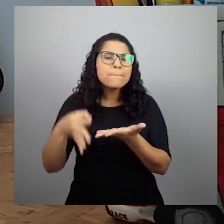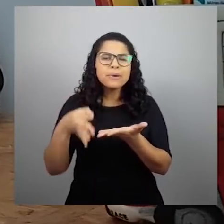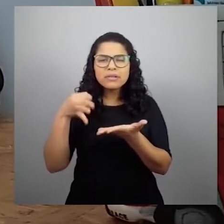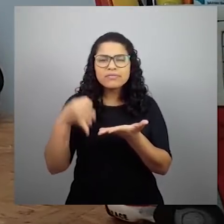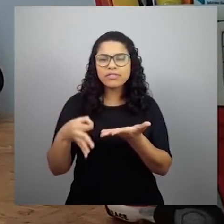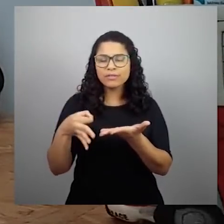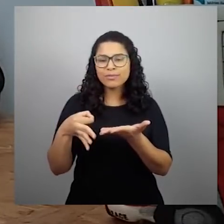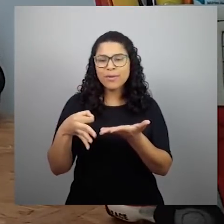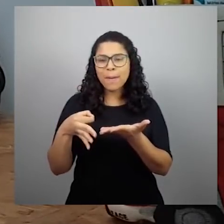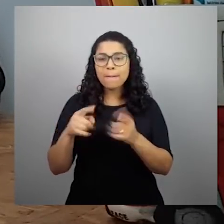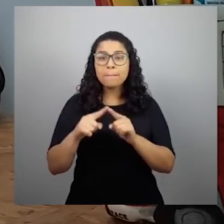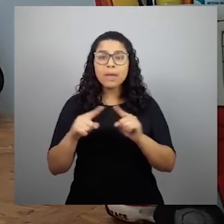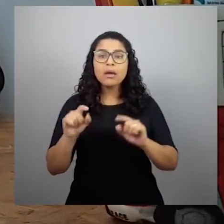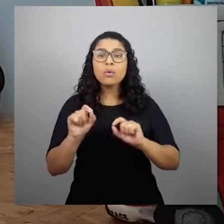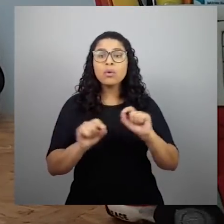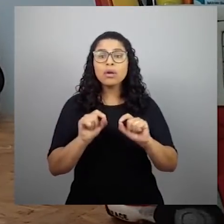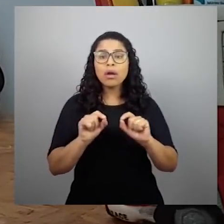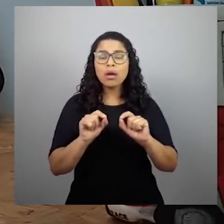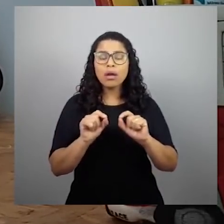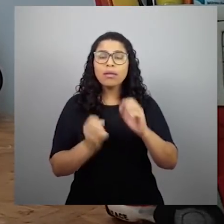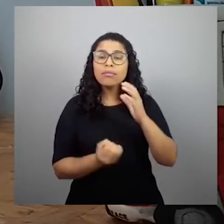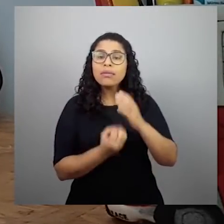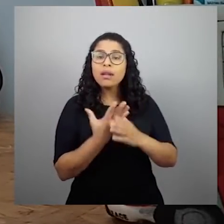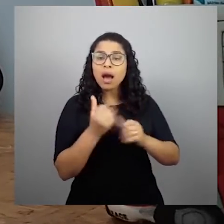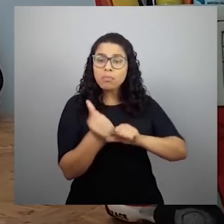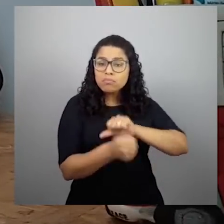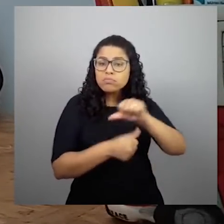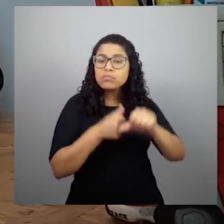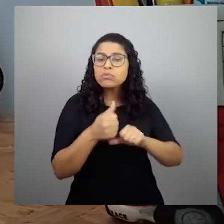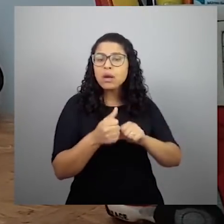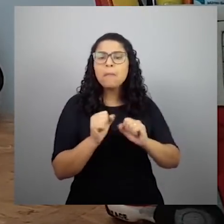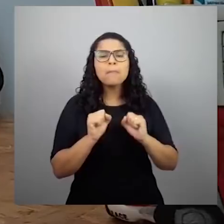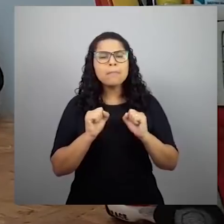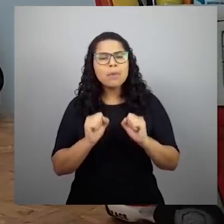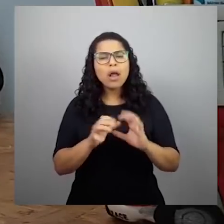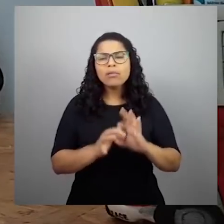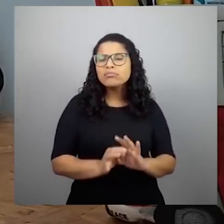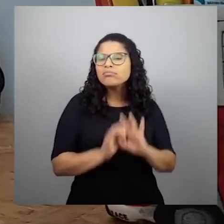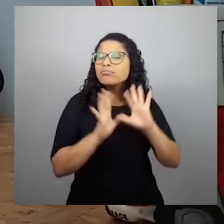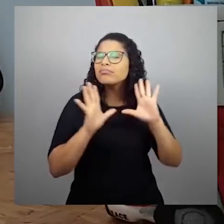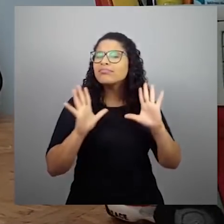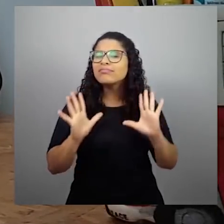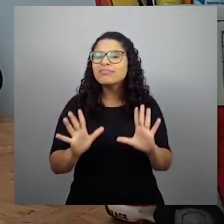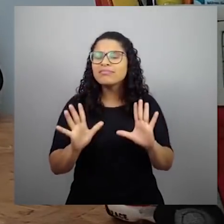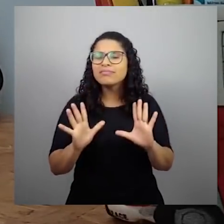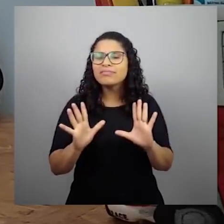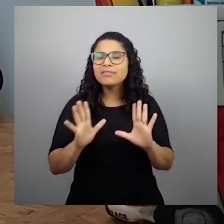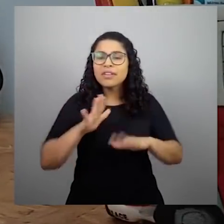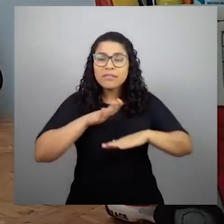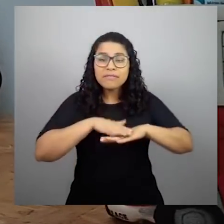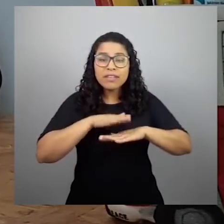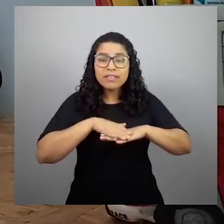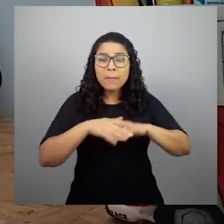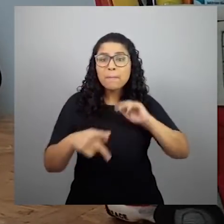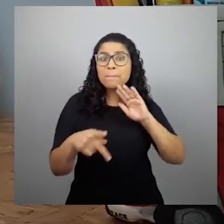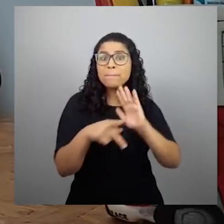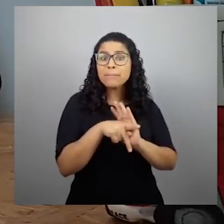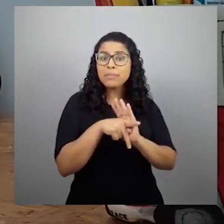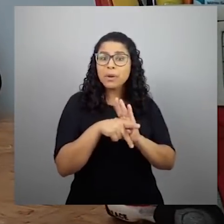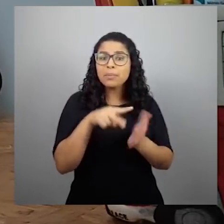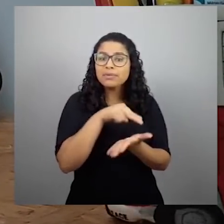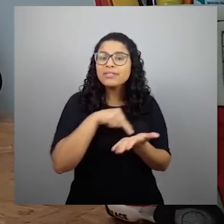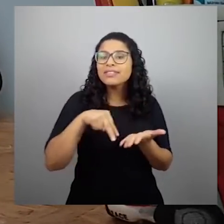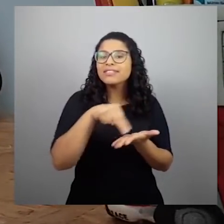exatamente como ele é, mas ressignificar, transformar e conseguir construir a nossa dança também